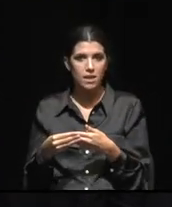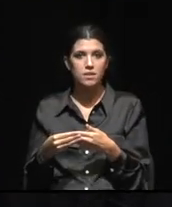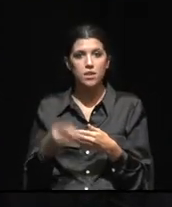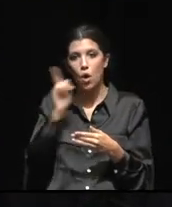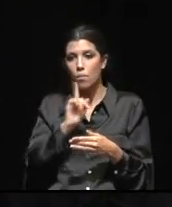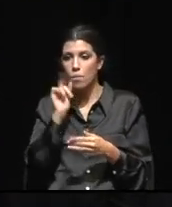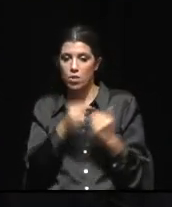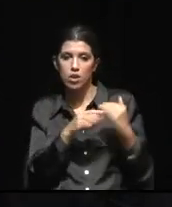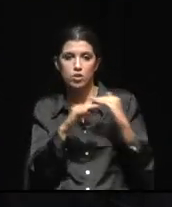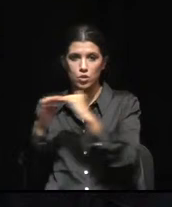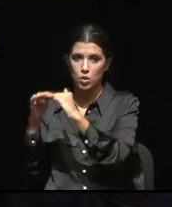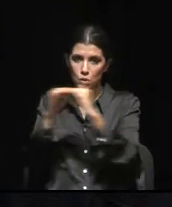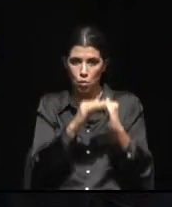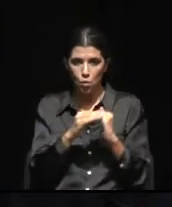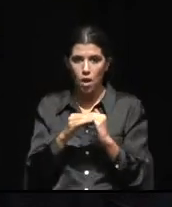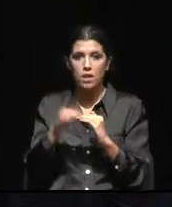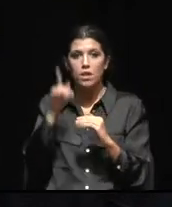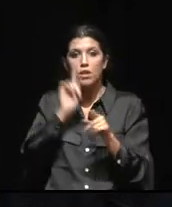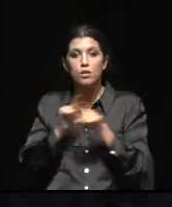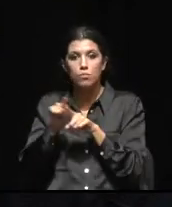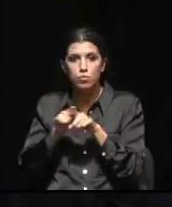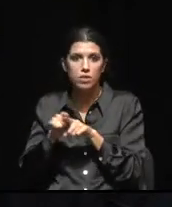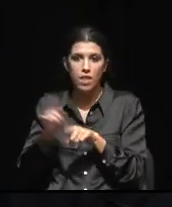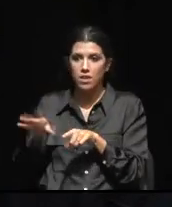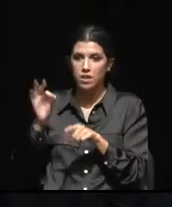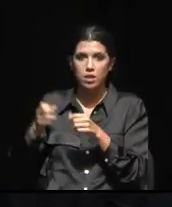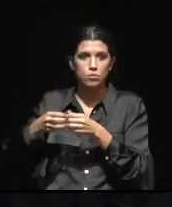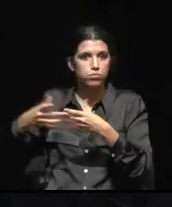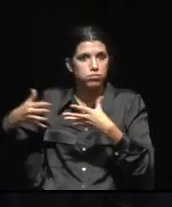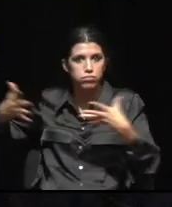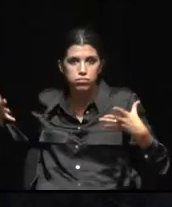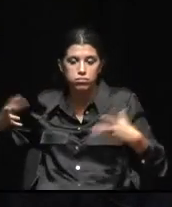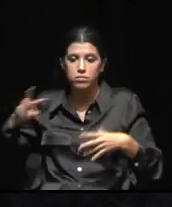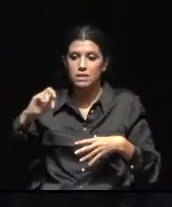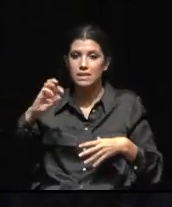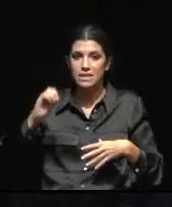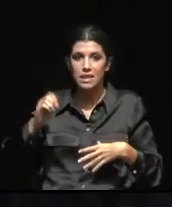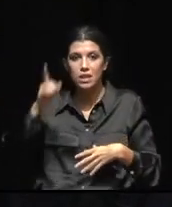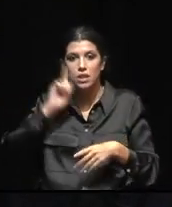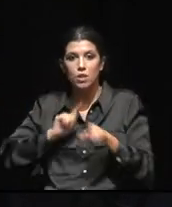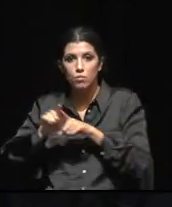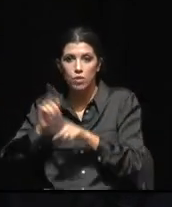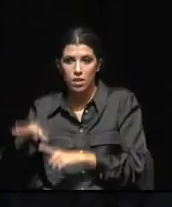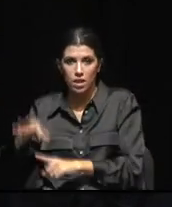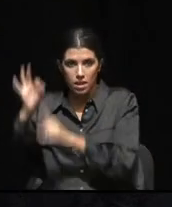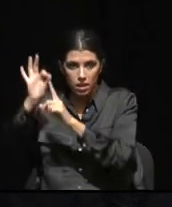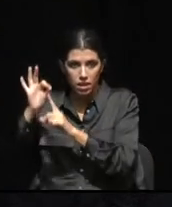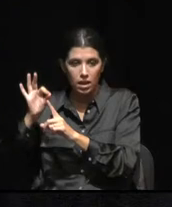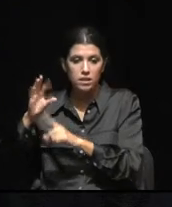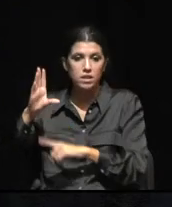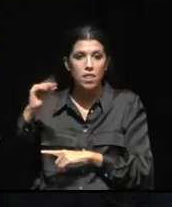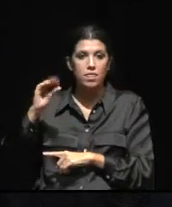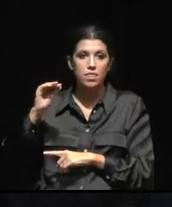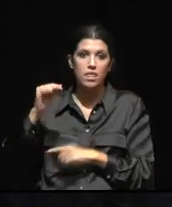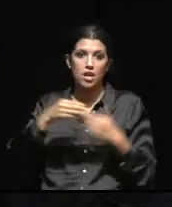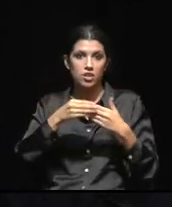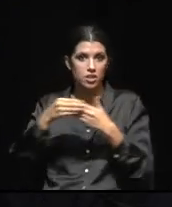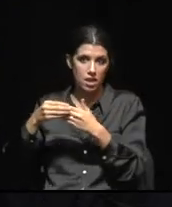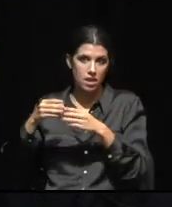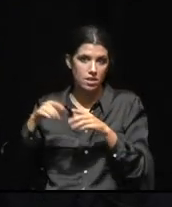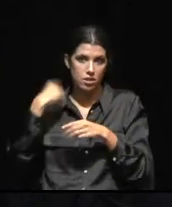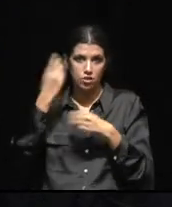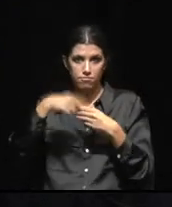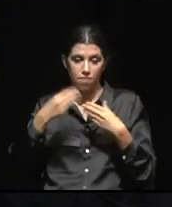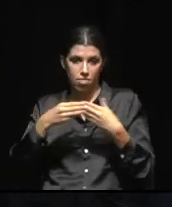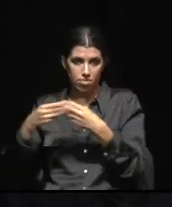paridade com maior número de deputadas eleitas com 30 deputadas eleitas entre as quais 10 cabeças de lista